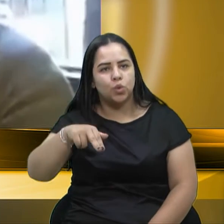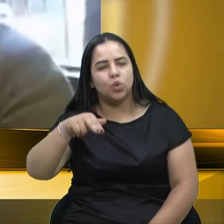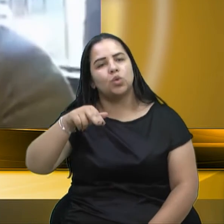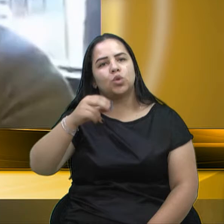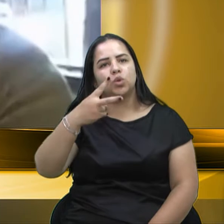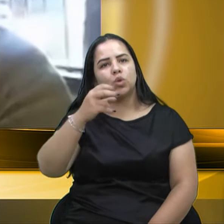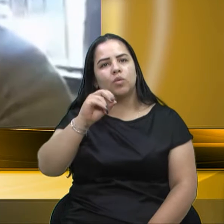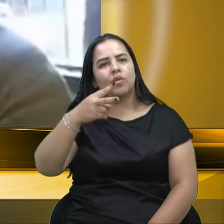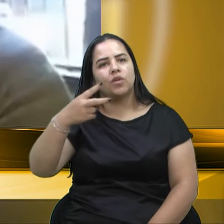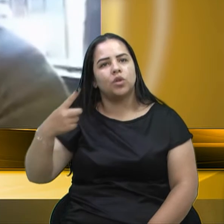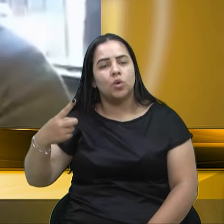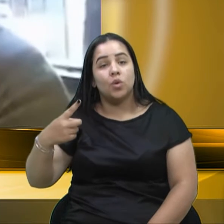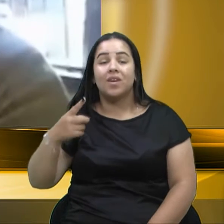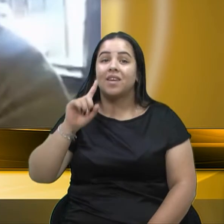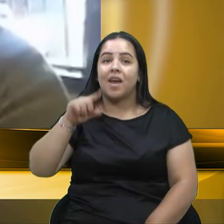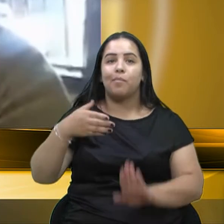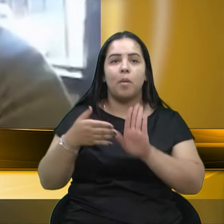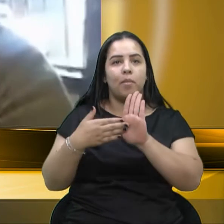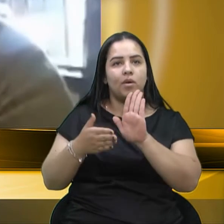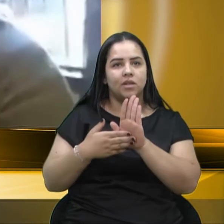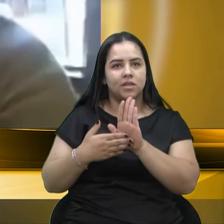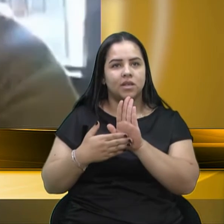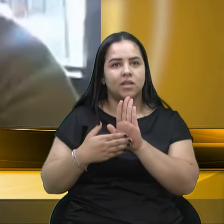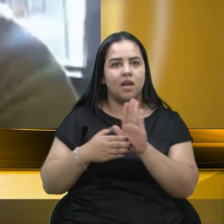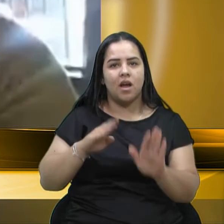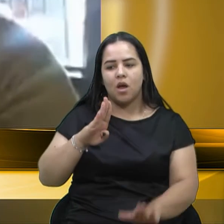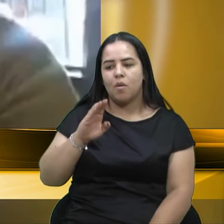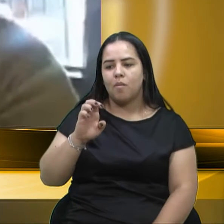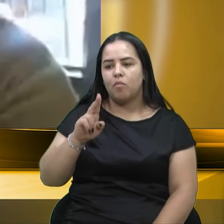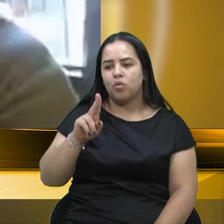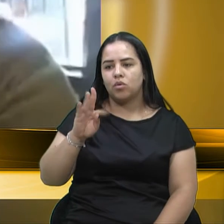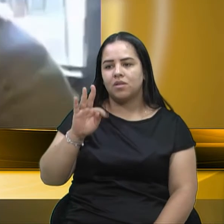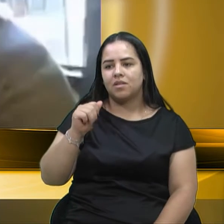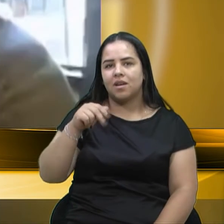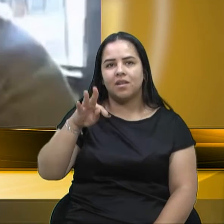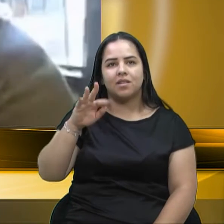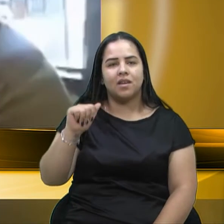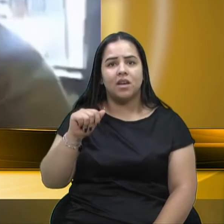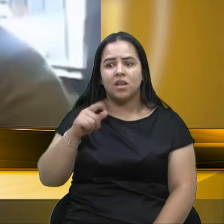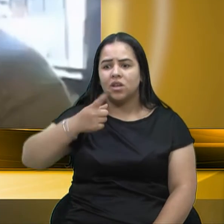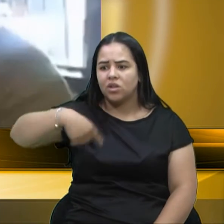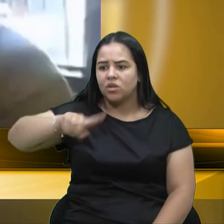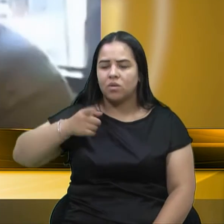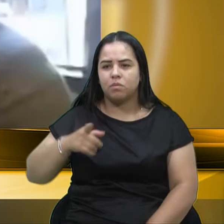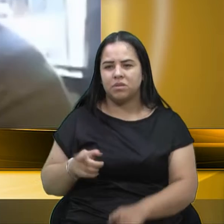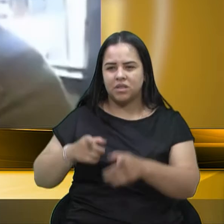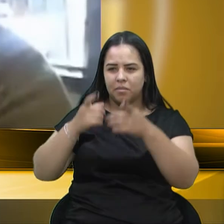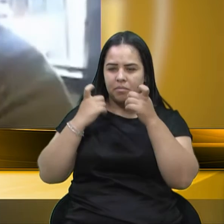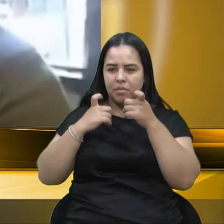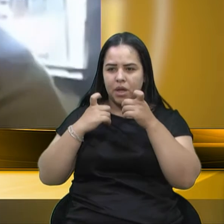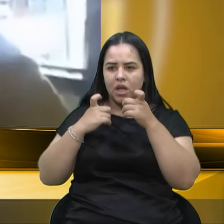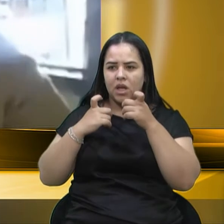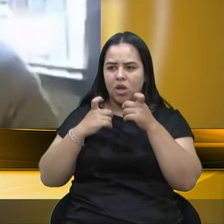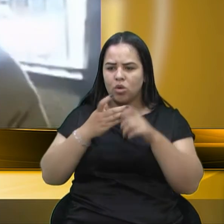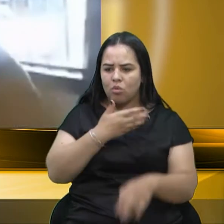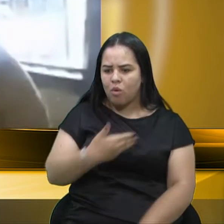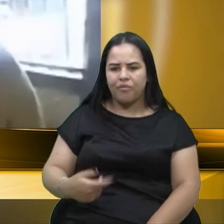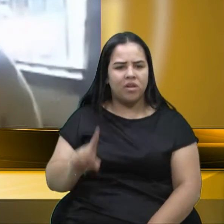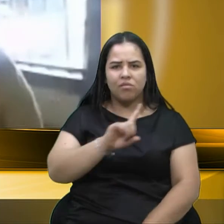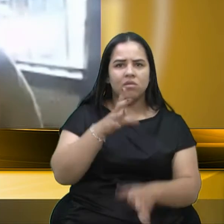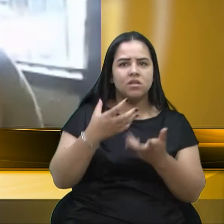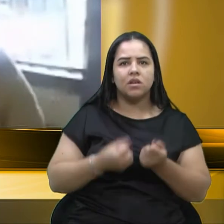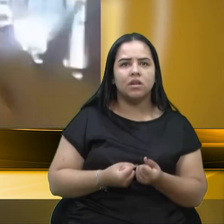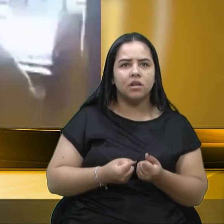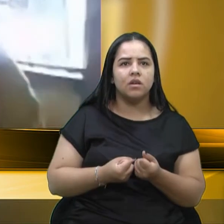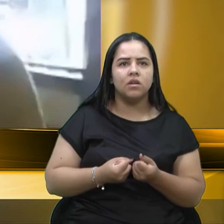do Butantan, né, e infelizmente a gente viu que o governo vinha recusando algo que o mundo inteiro estava